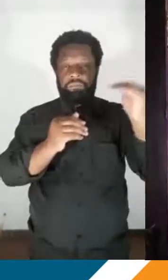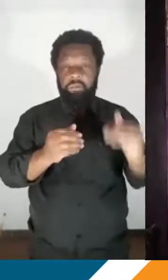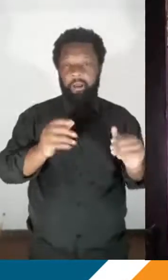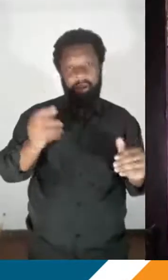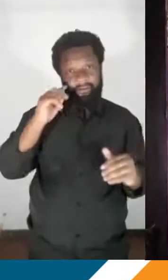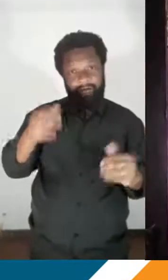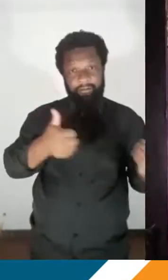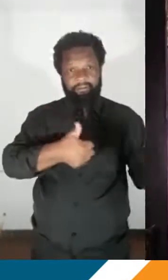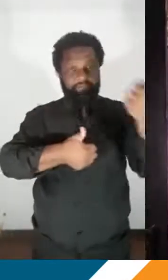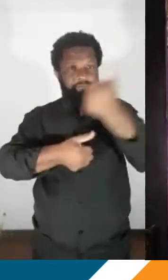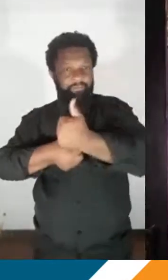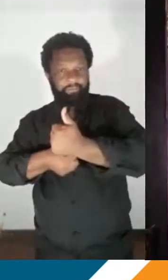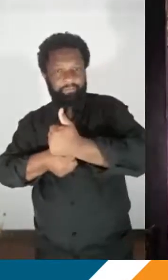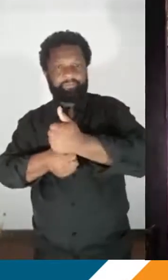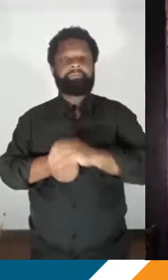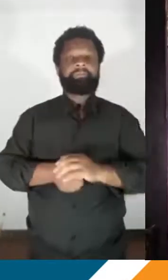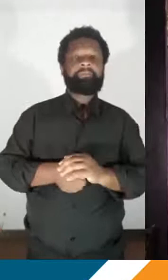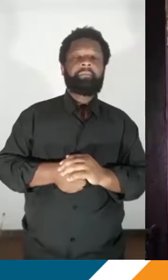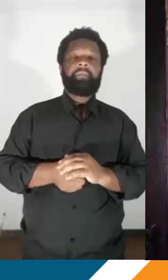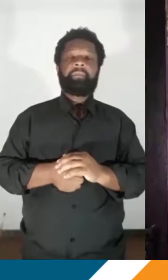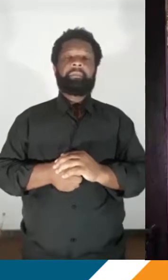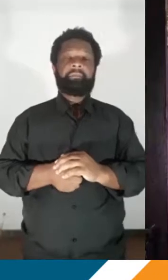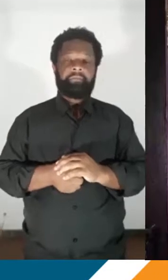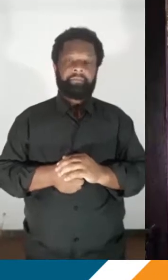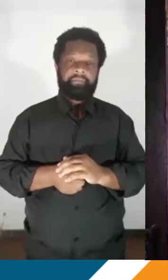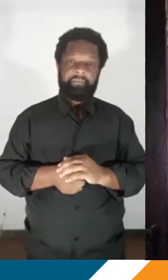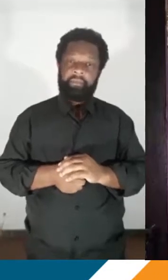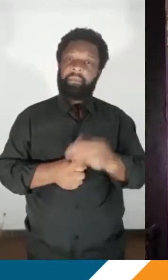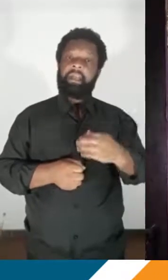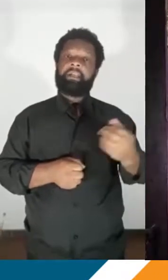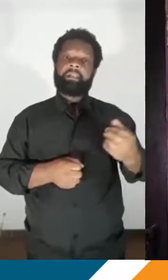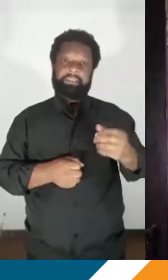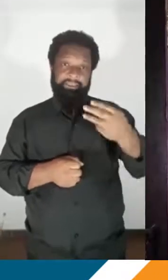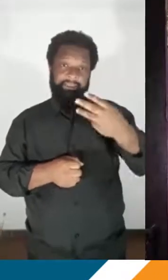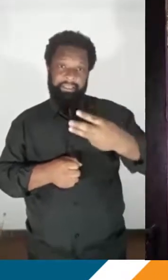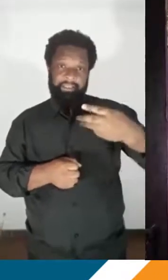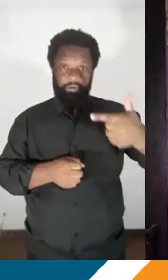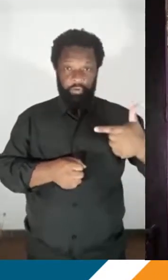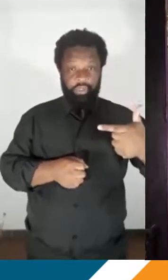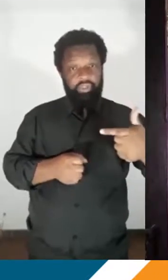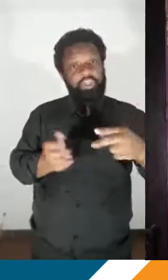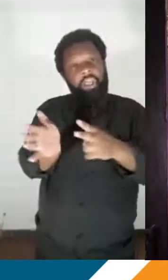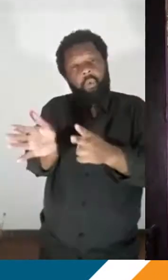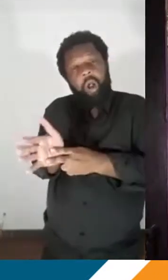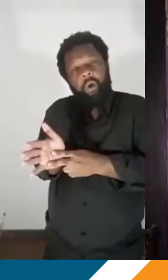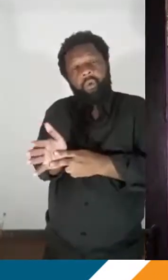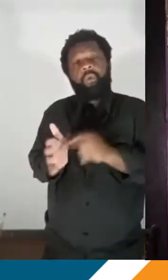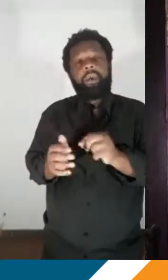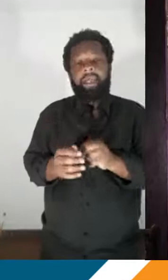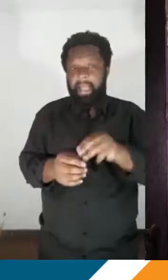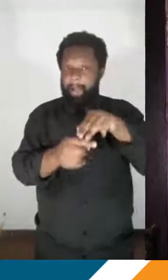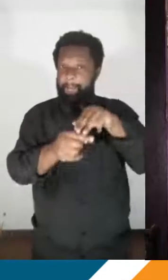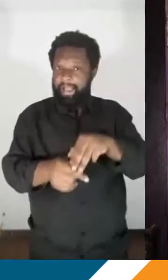substituir todo mundo na fórmula. Temos que concentração 32 vai ser igual